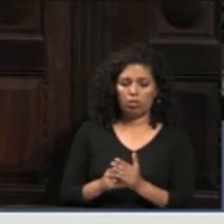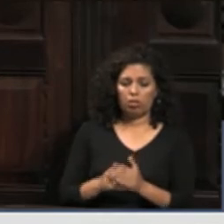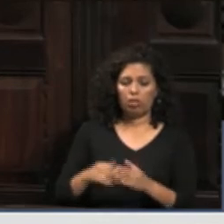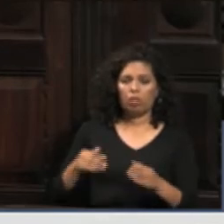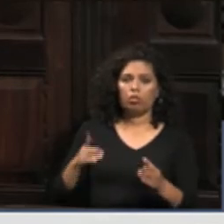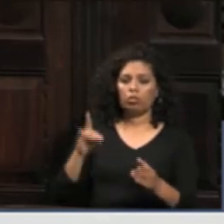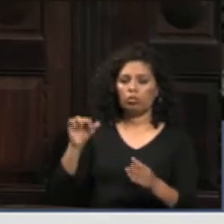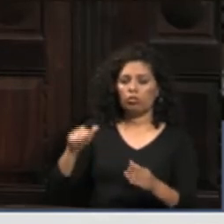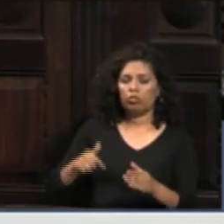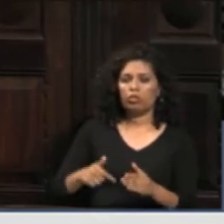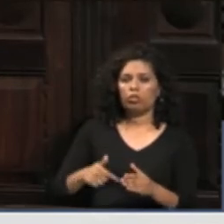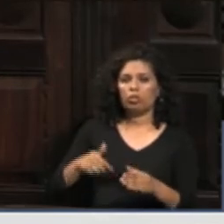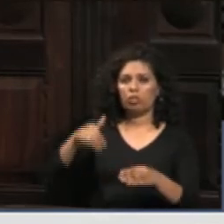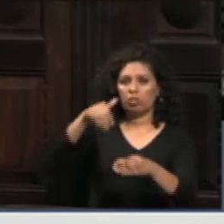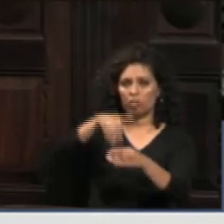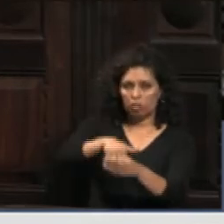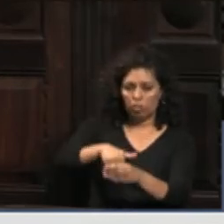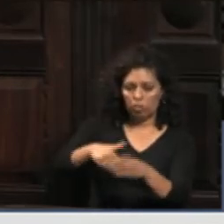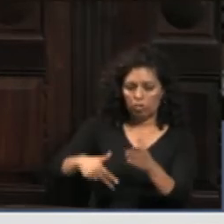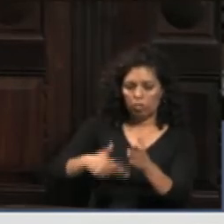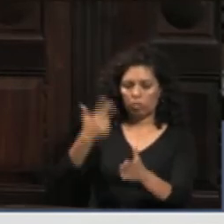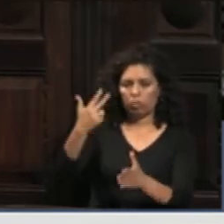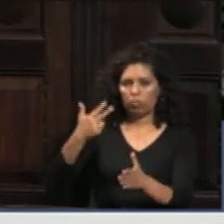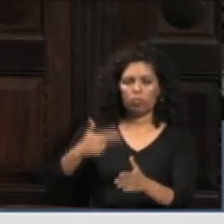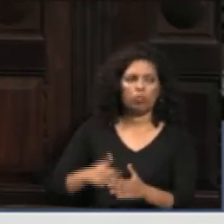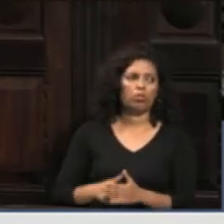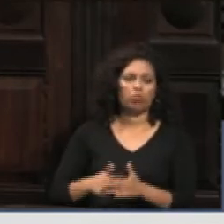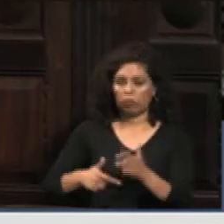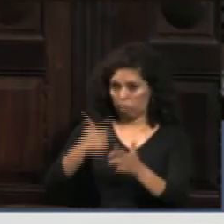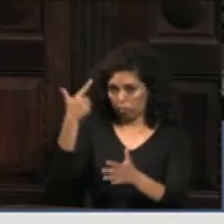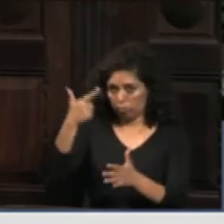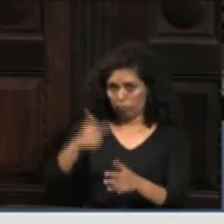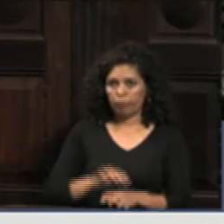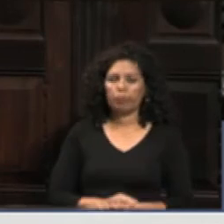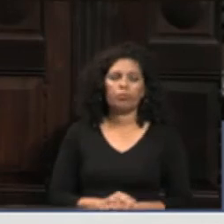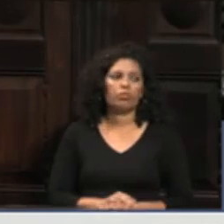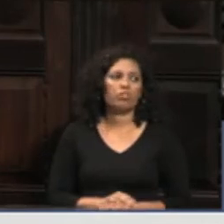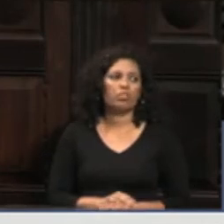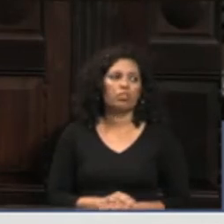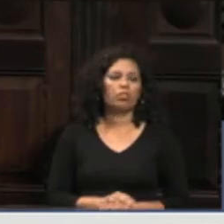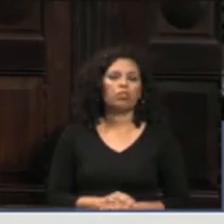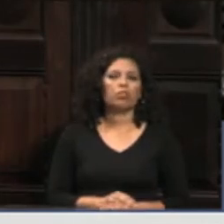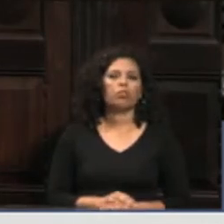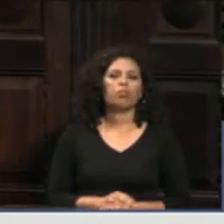final do processo que definirá o final do processo eleitoral.